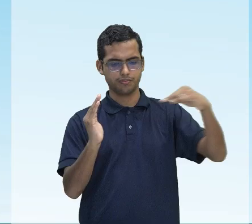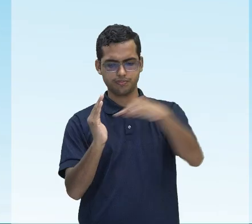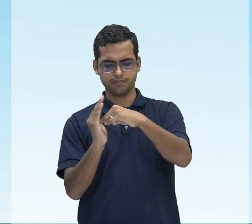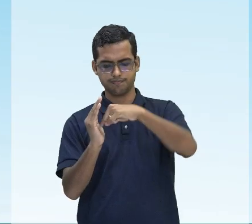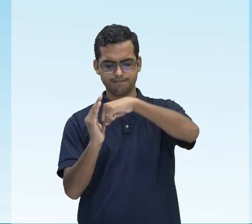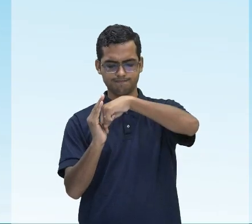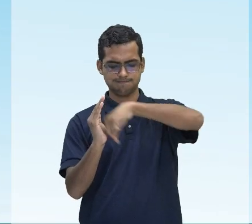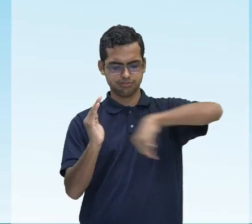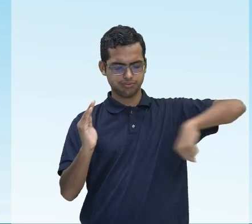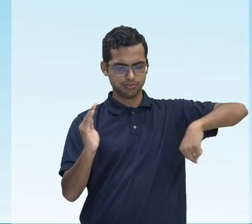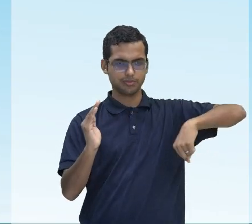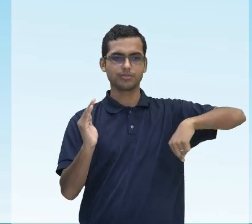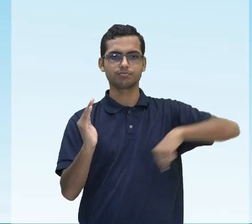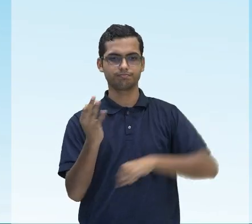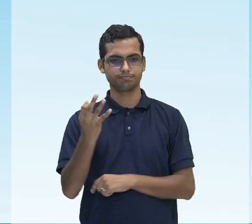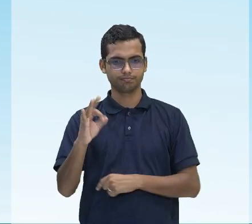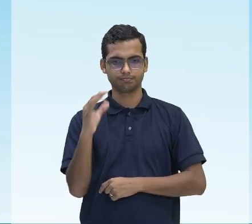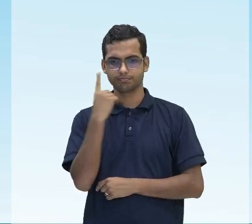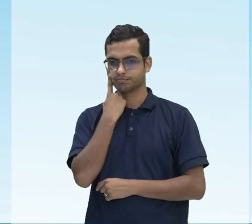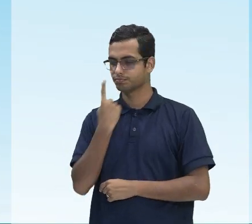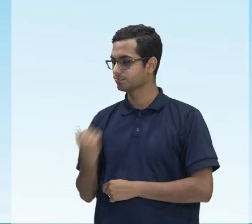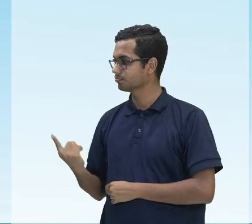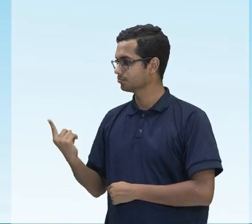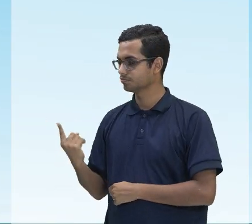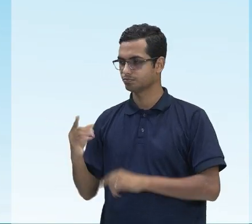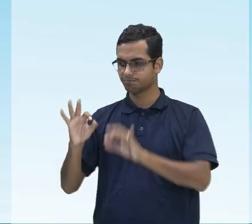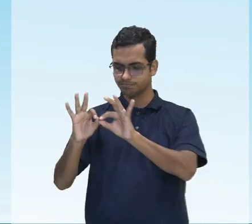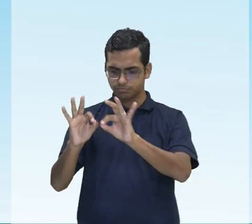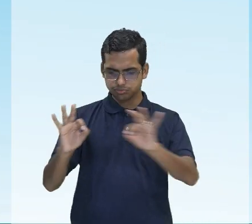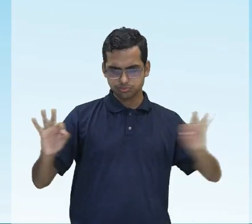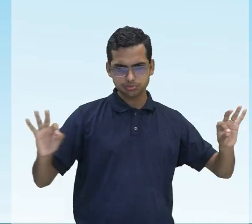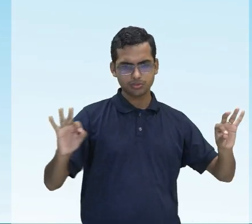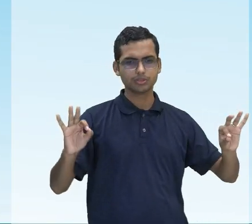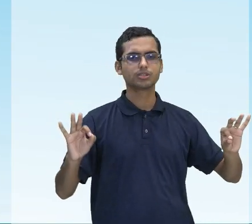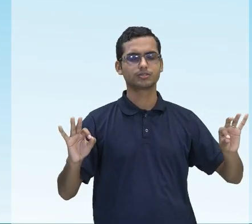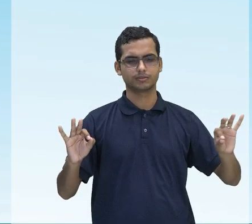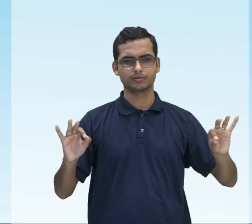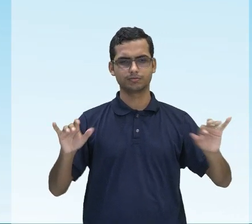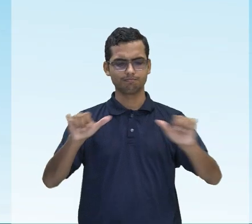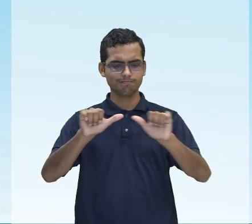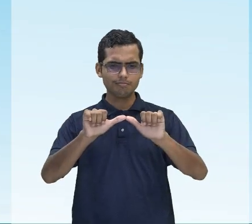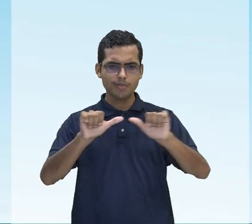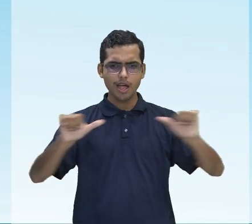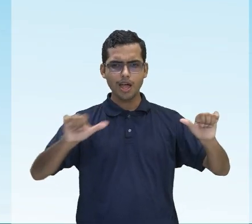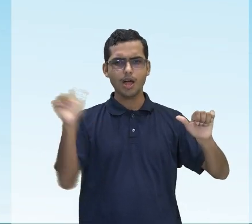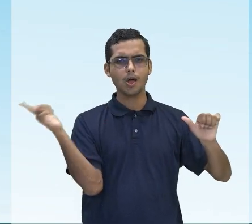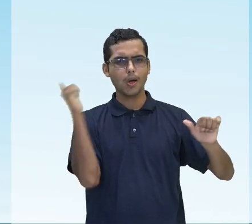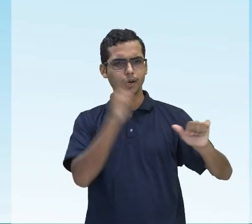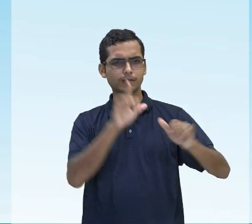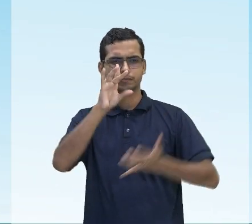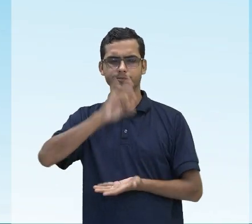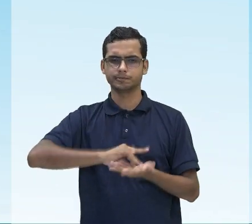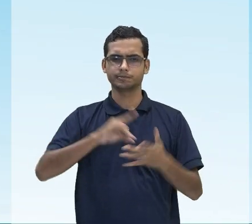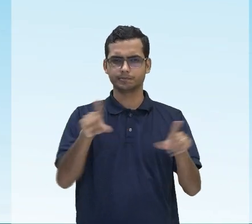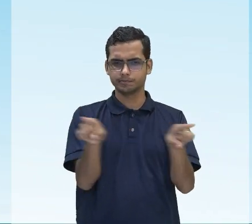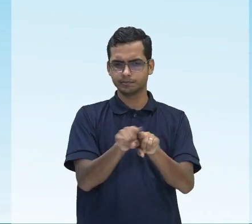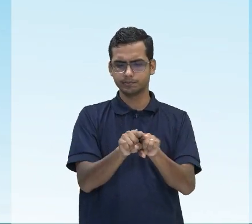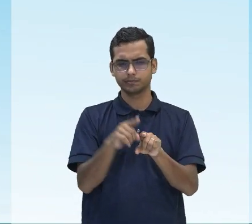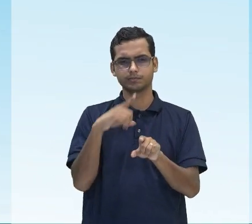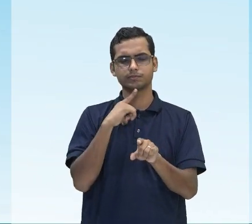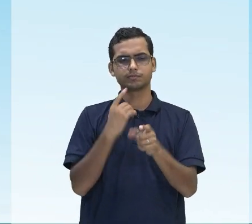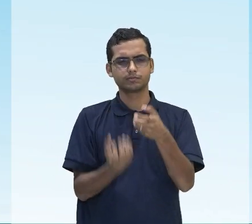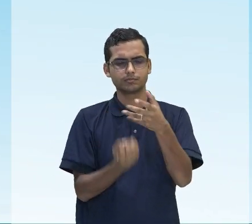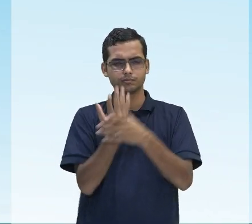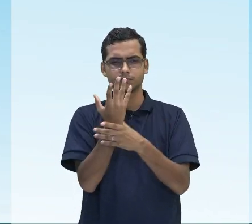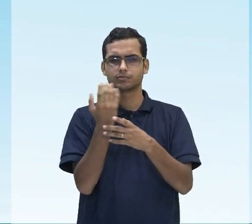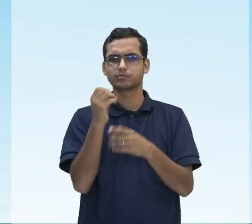outro passou pelo vértice. O que passou pelo vértice voltou simetricamente, o que foi paralelo voltou pelo foco. E aí a formação da